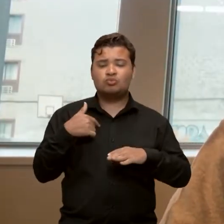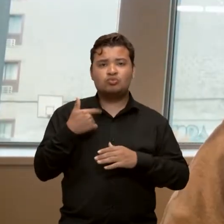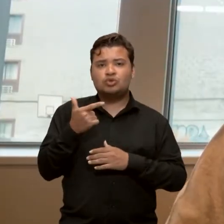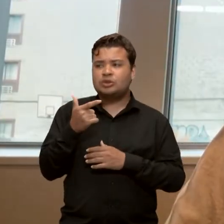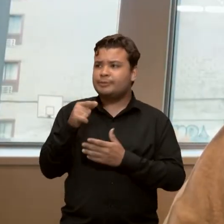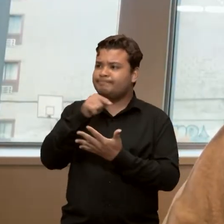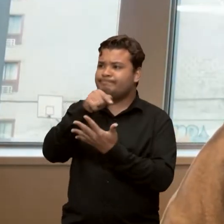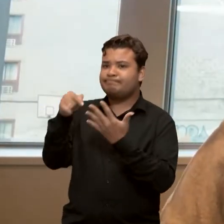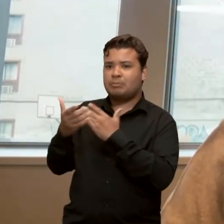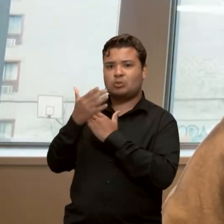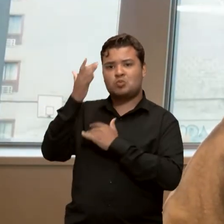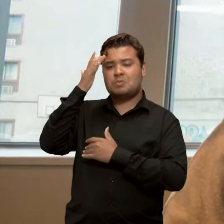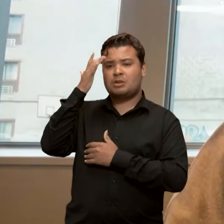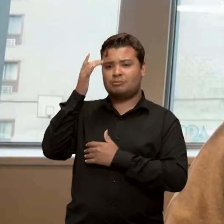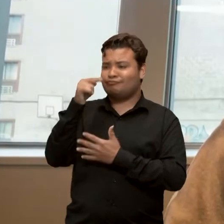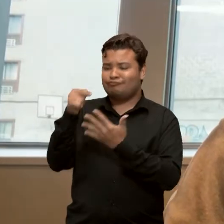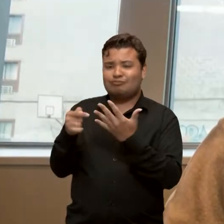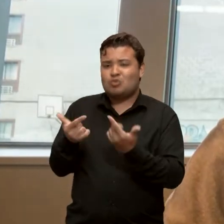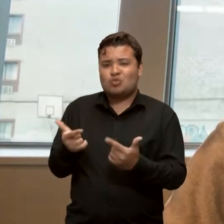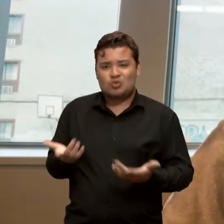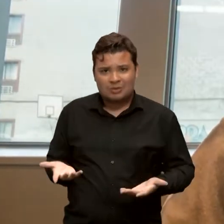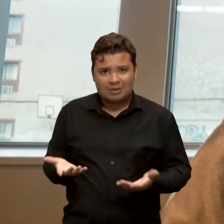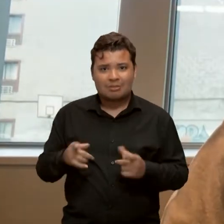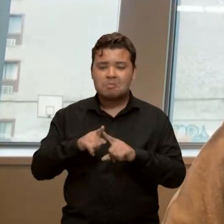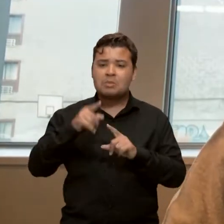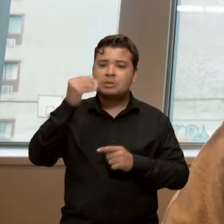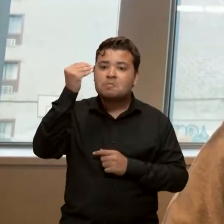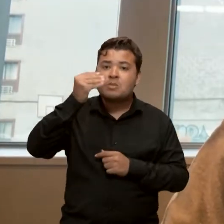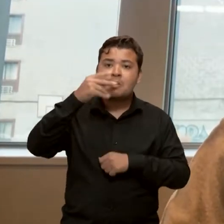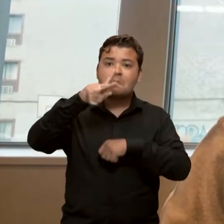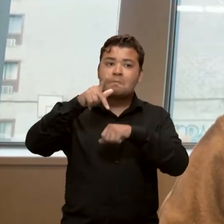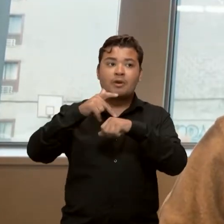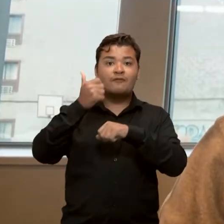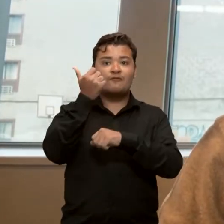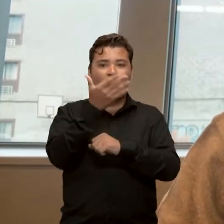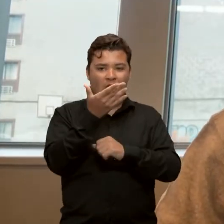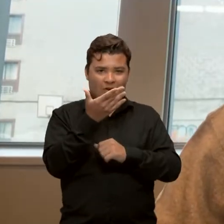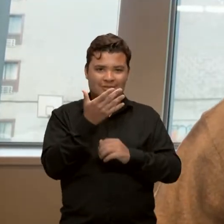sem ter passado pela experiência de morar fora, de ver diferentes